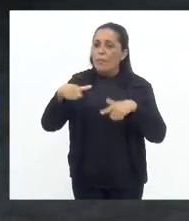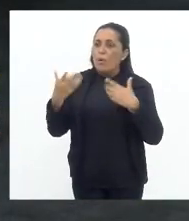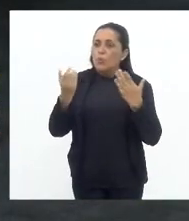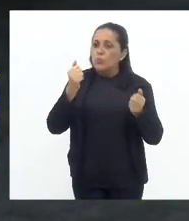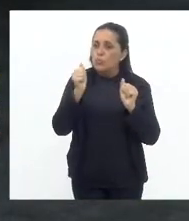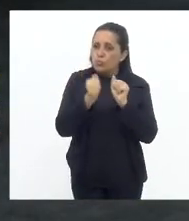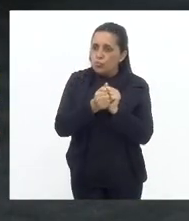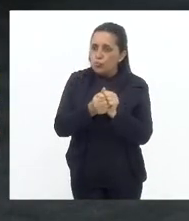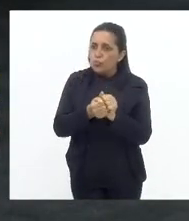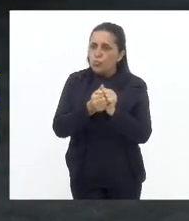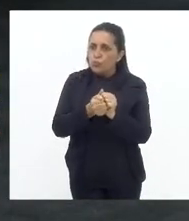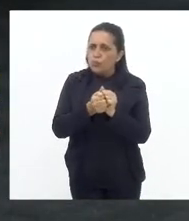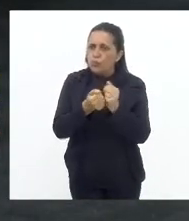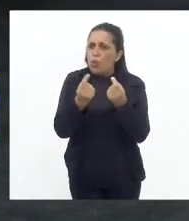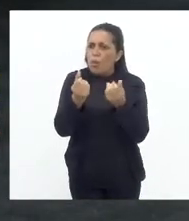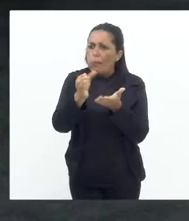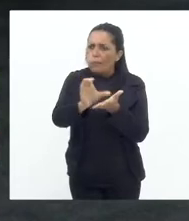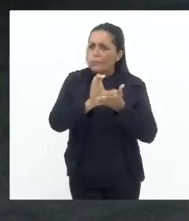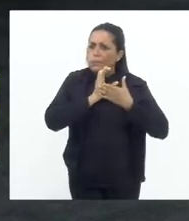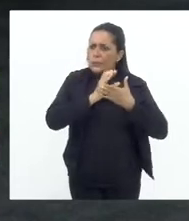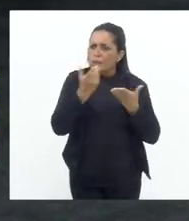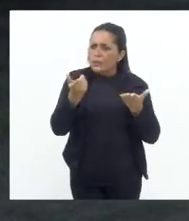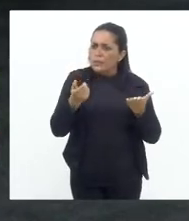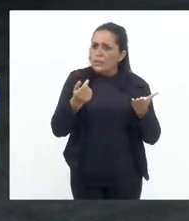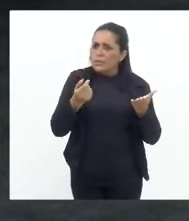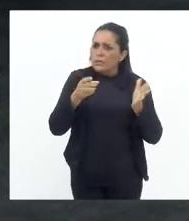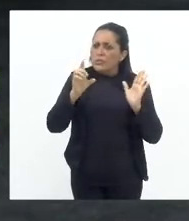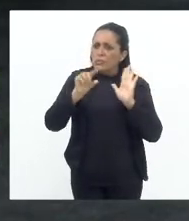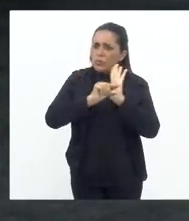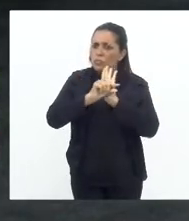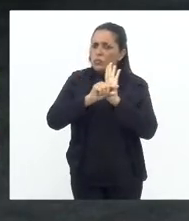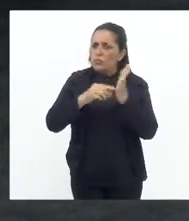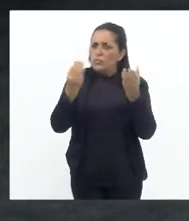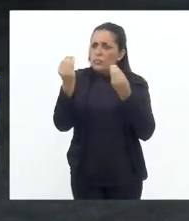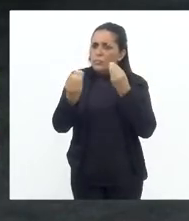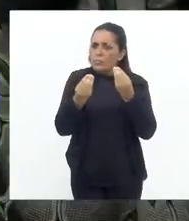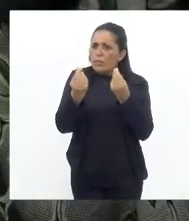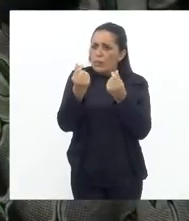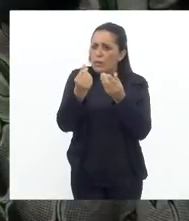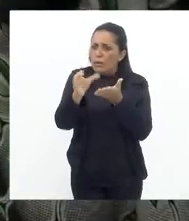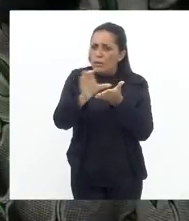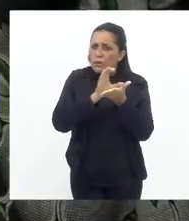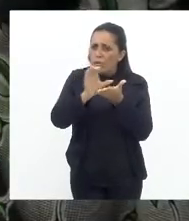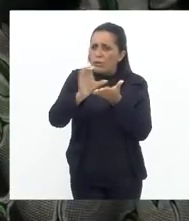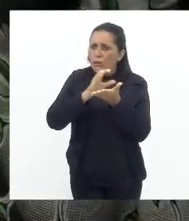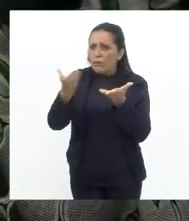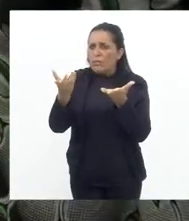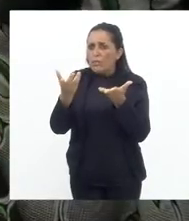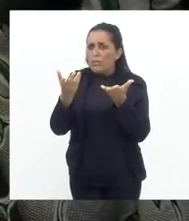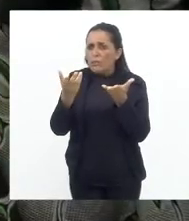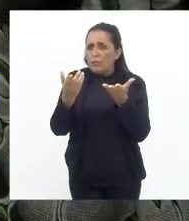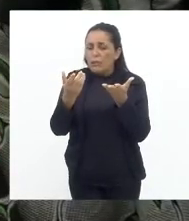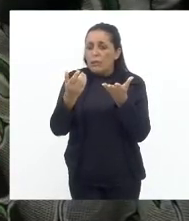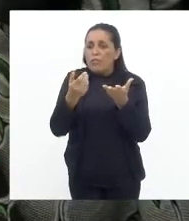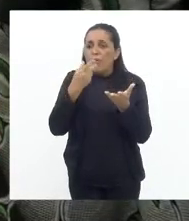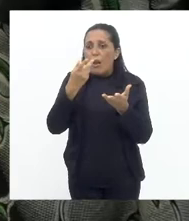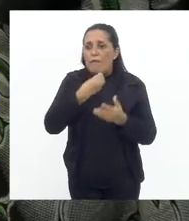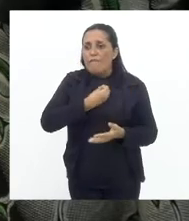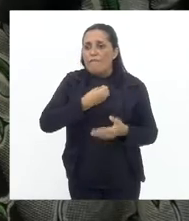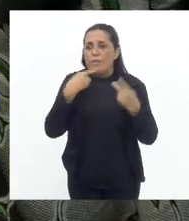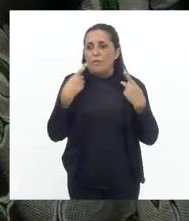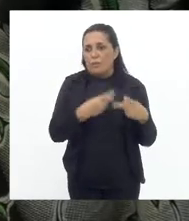conjunto para receber qualquer tipo de direito autoral ou remuneração por qualquer obra que vem a tratar da vida dela